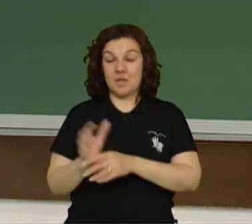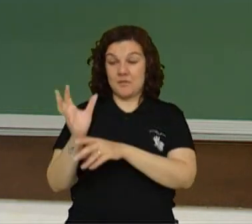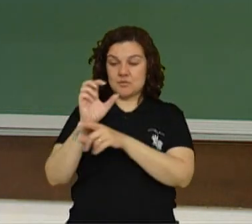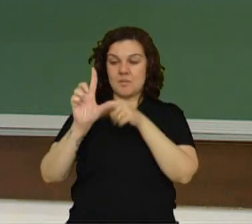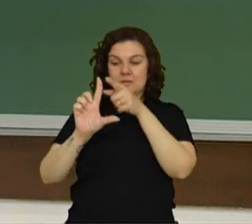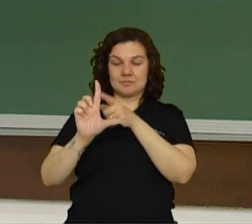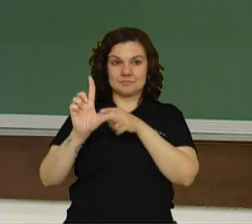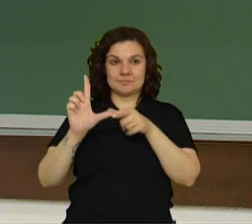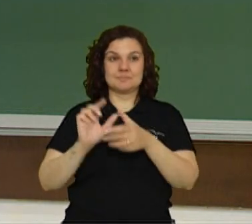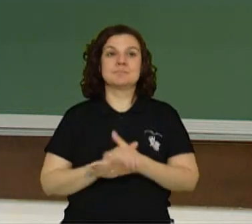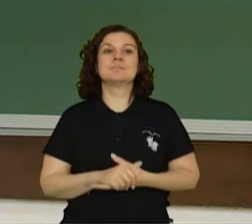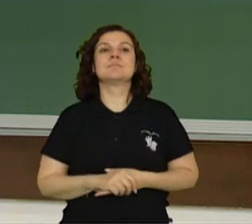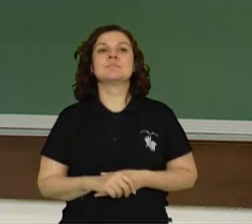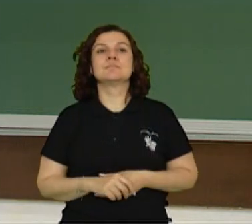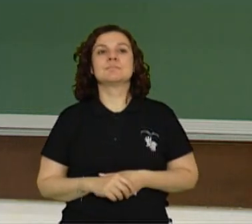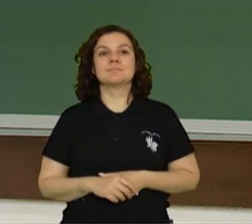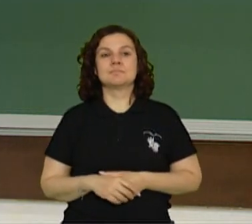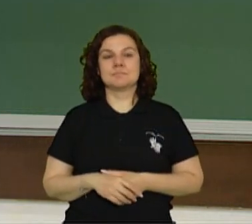catetos.